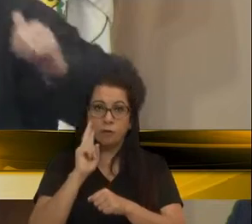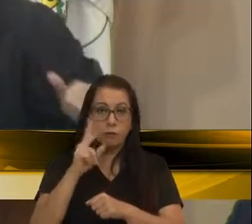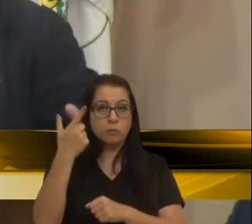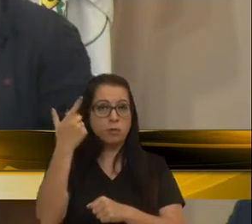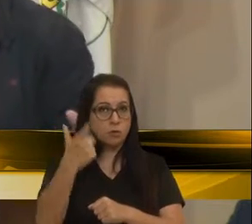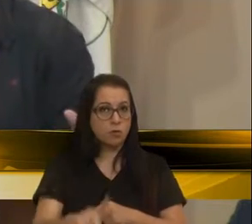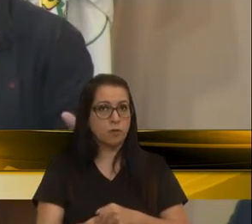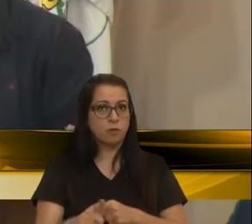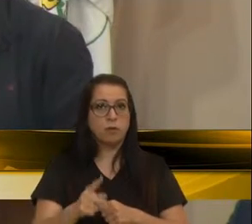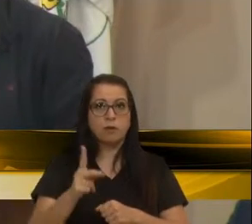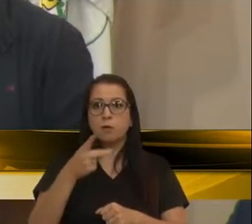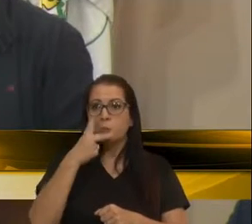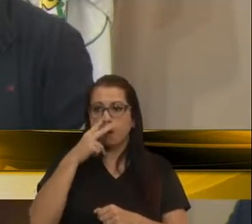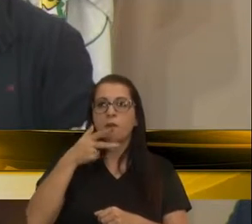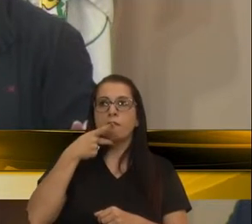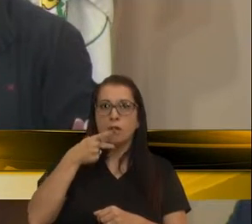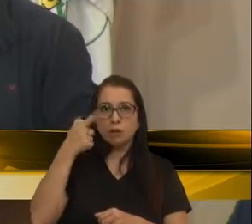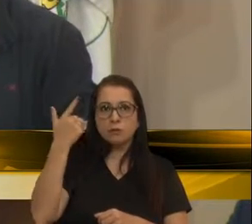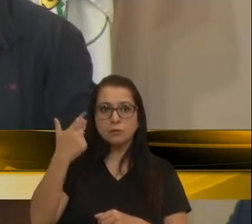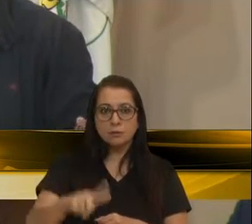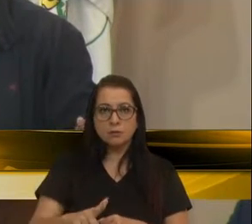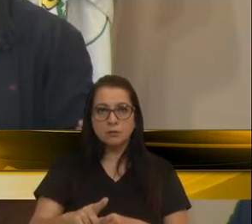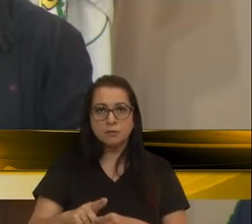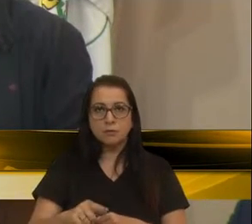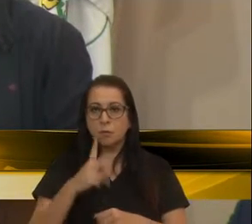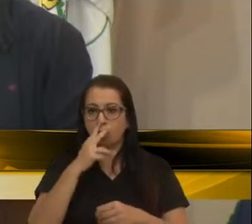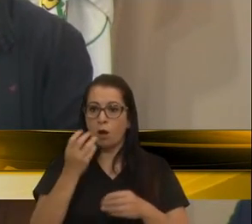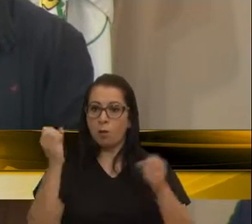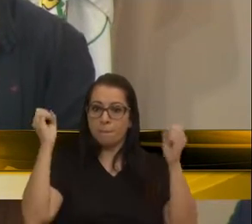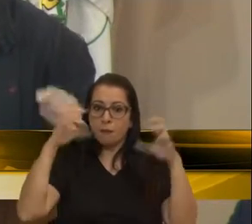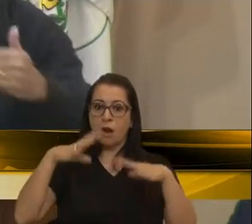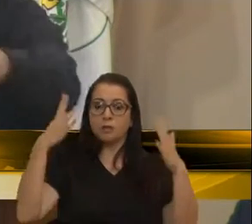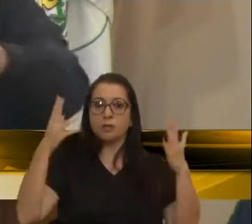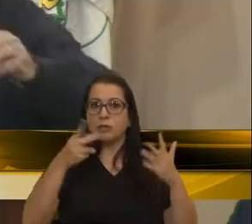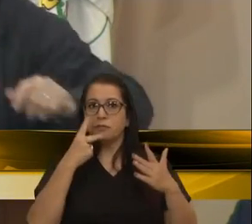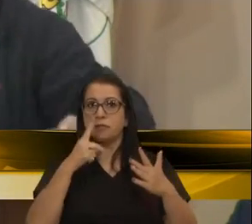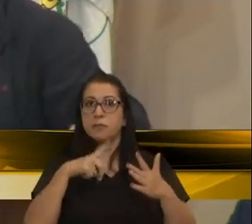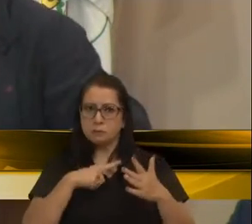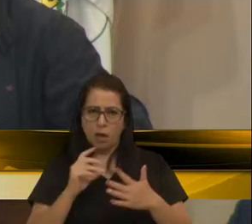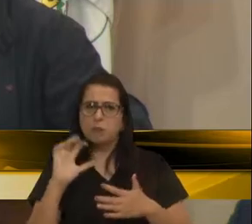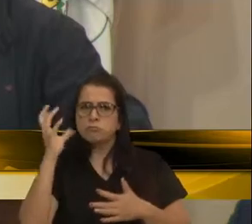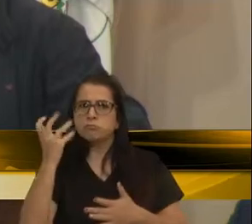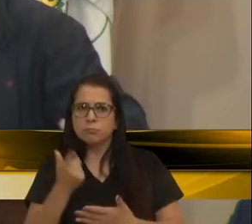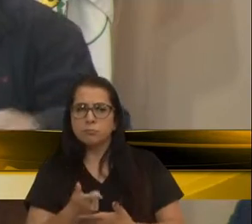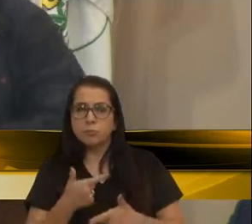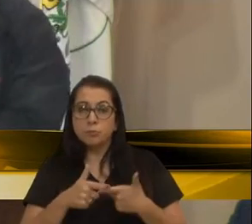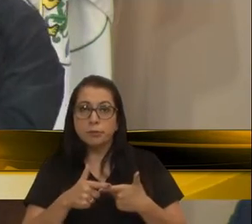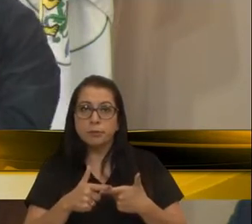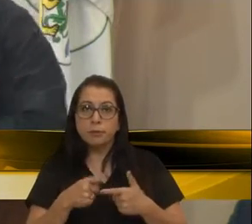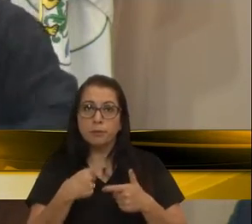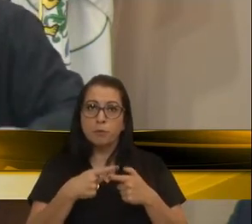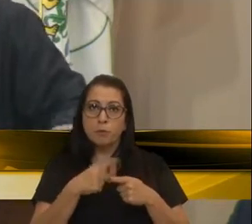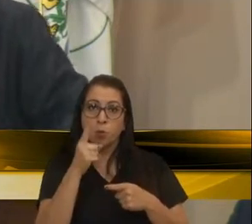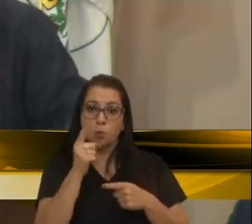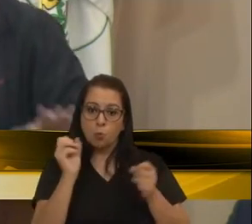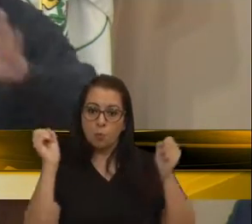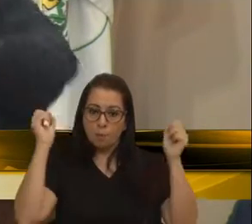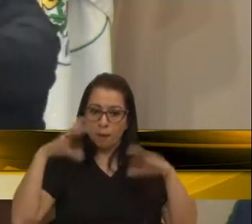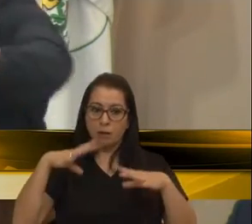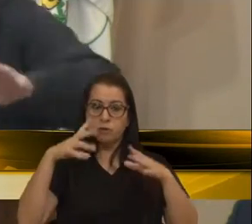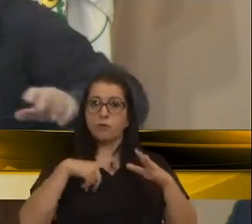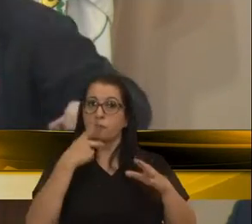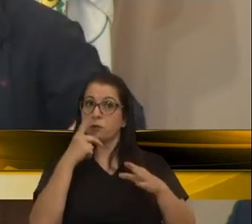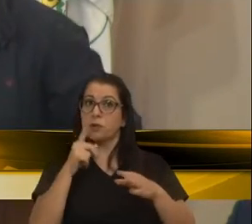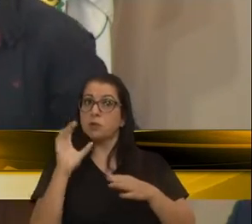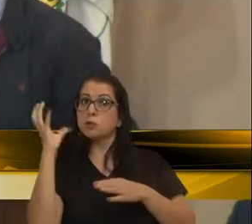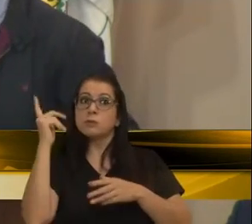o mesmo discurso dos mágicos dizendo que tem solução. Até porque um mágico disse que a